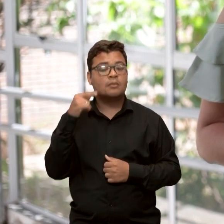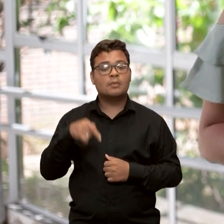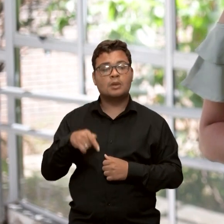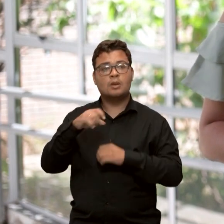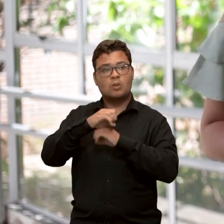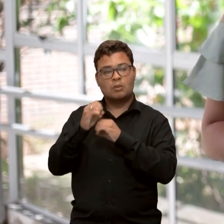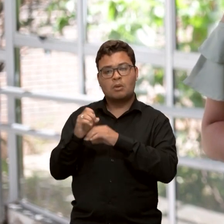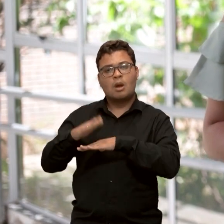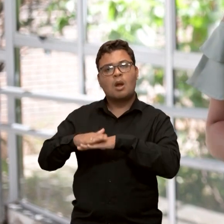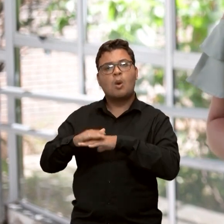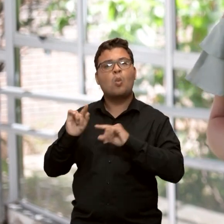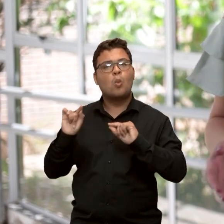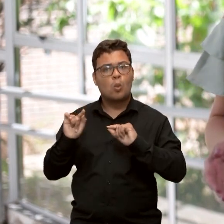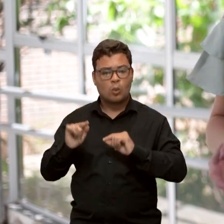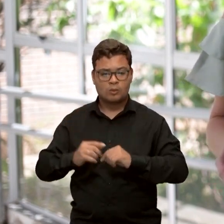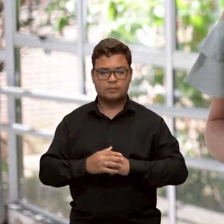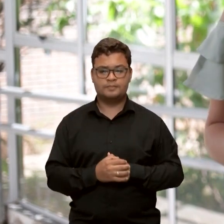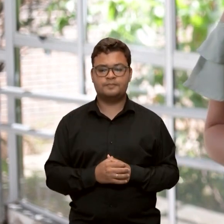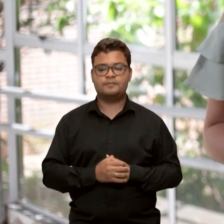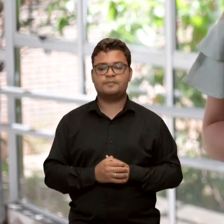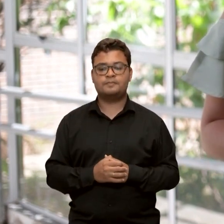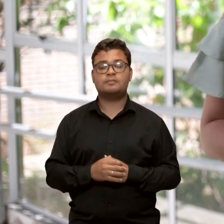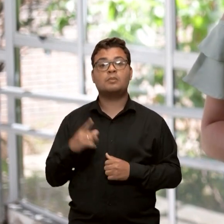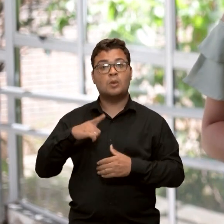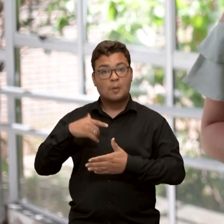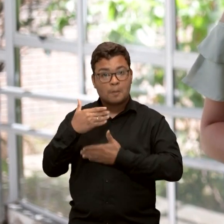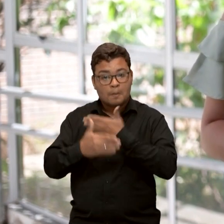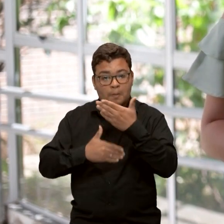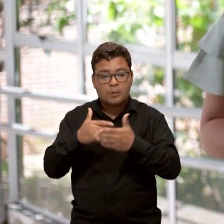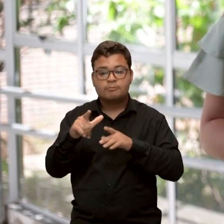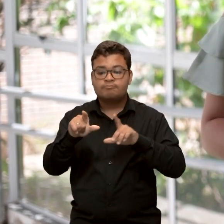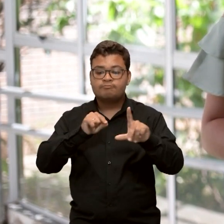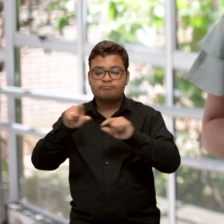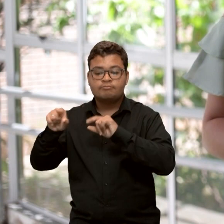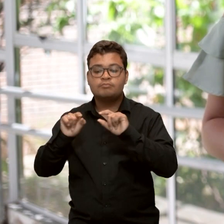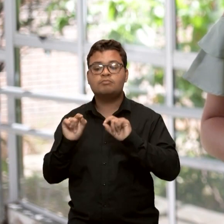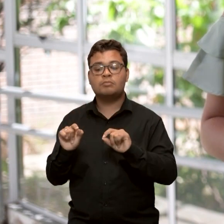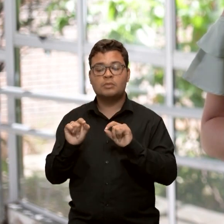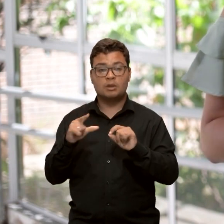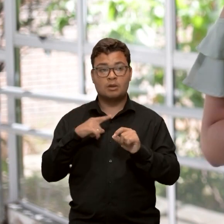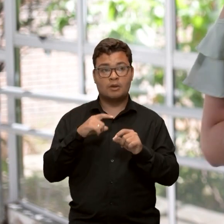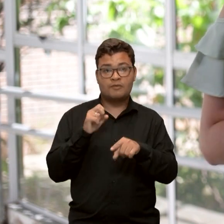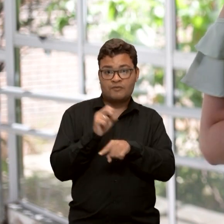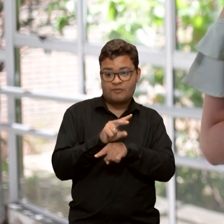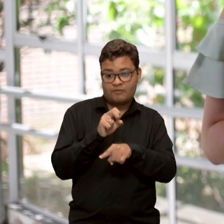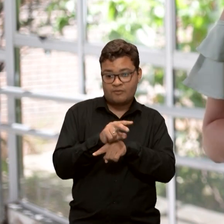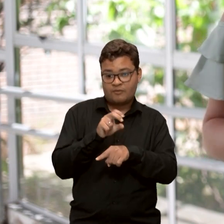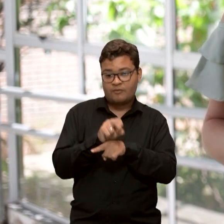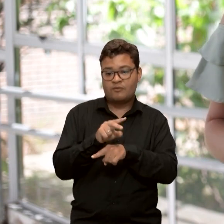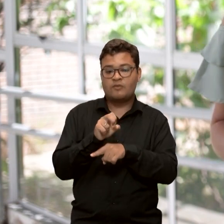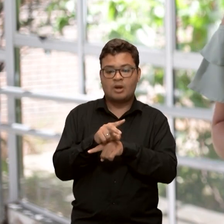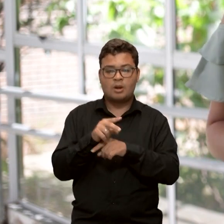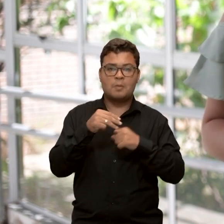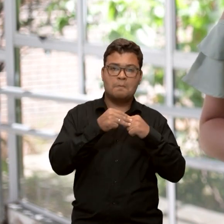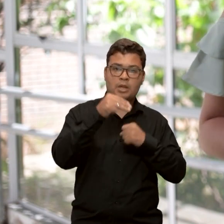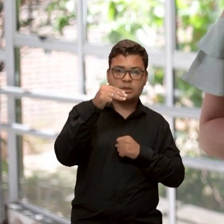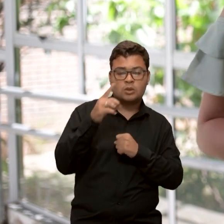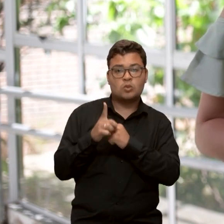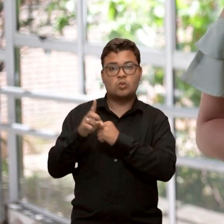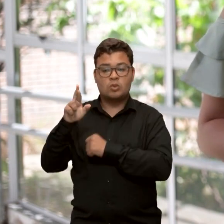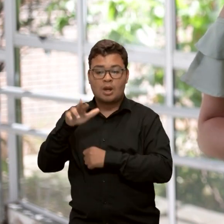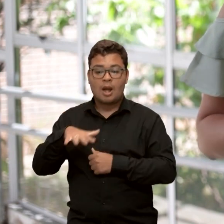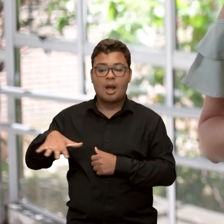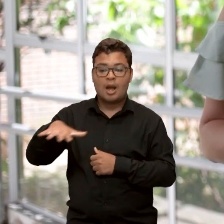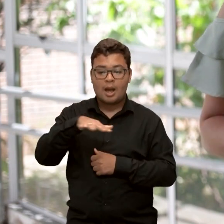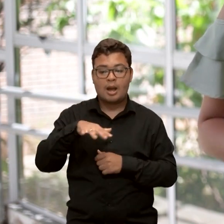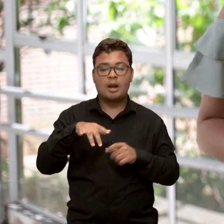cabelos castanhos escuros e lisos, um pouco abaixo dos ombros. Estou em um corredor de um prédio da UFG com janelas de vidro dos dois